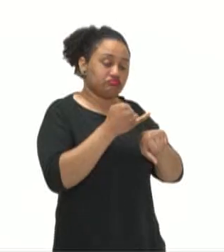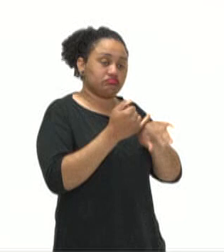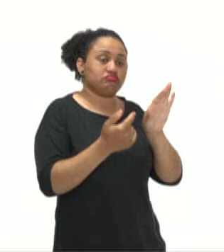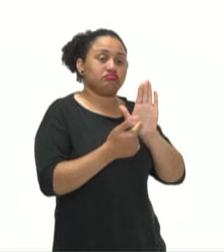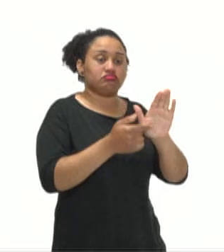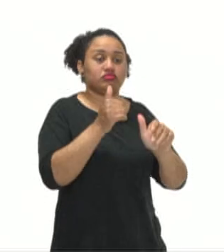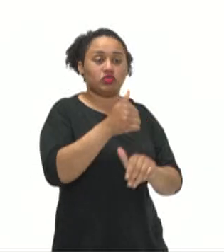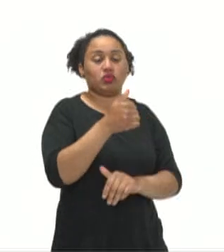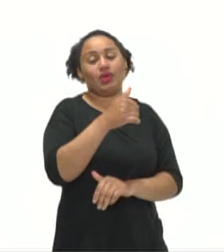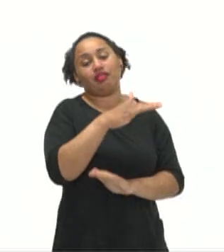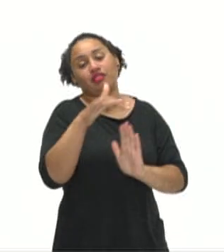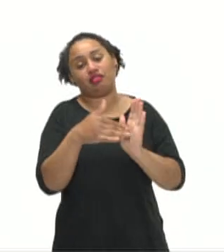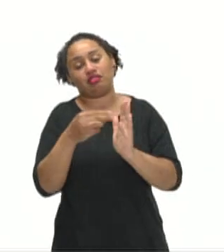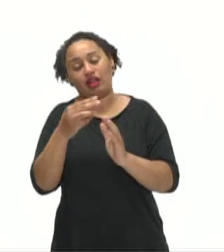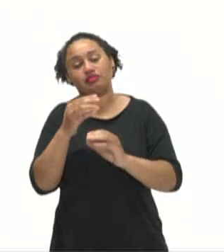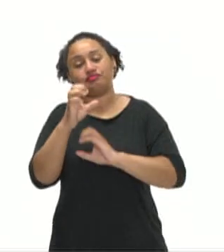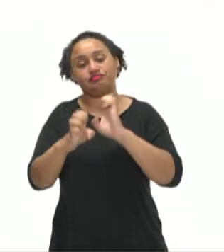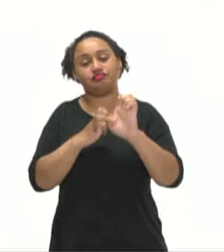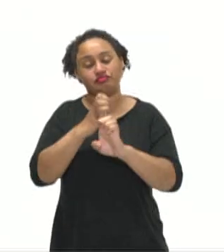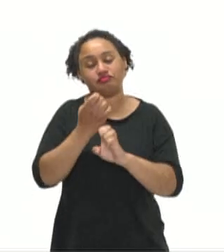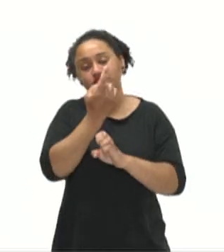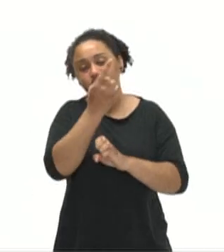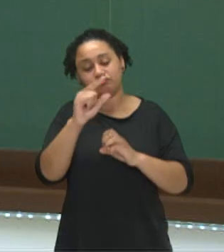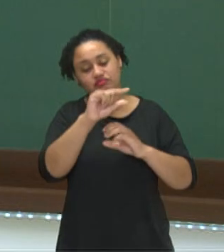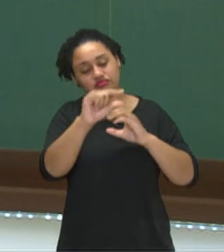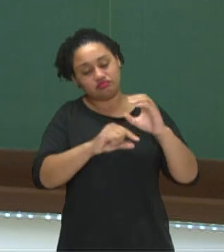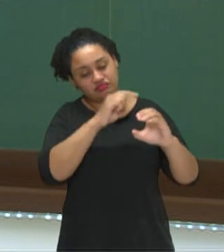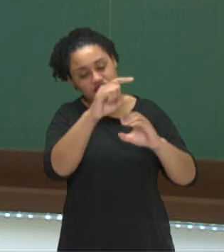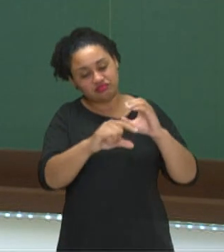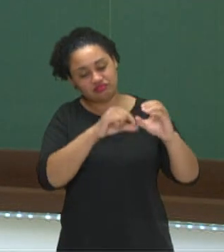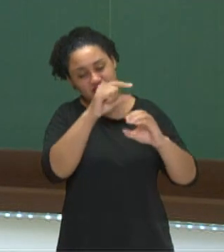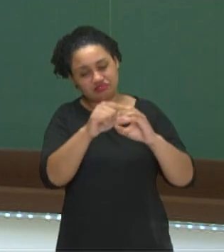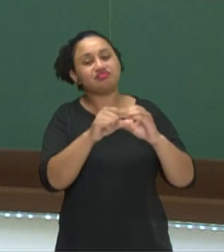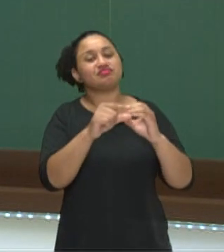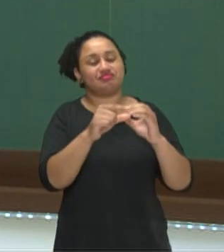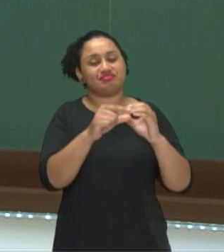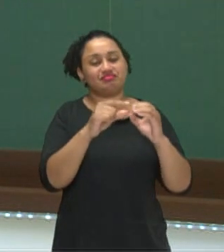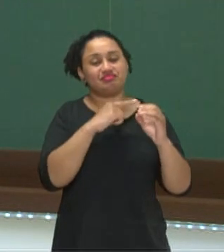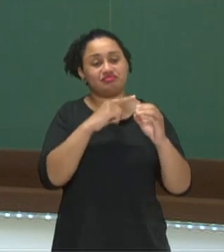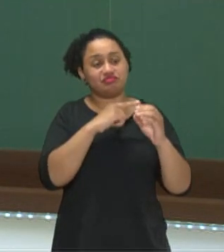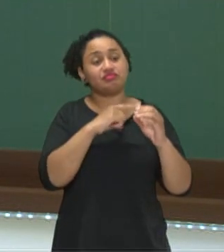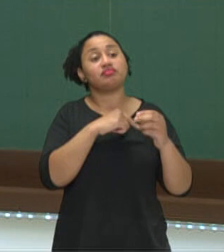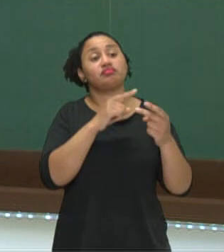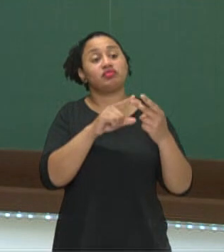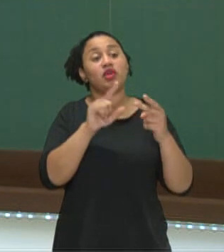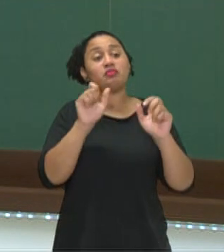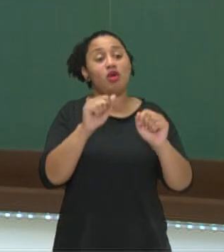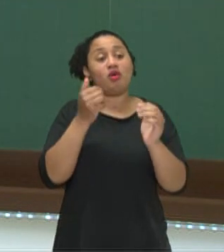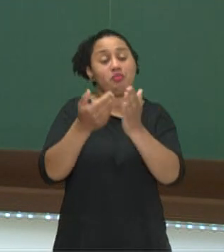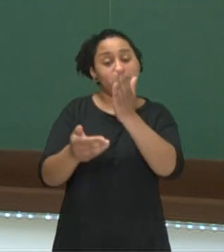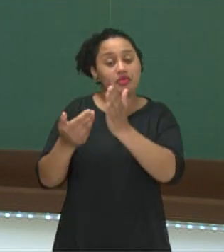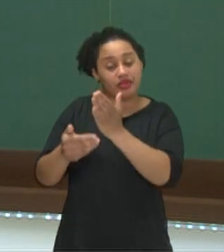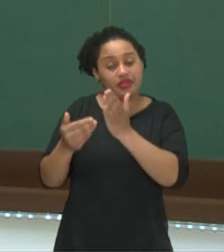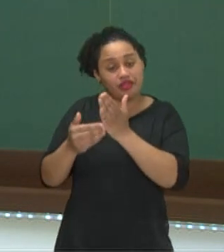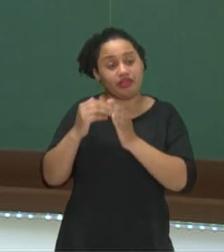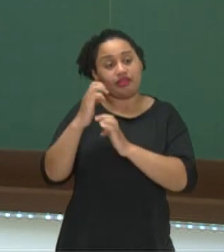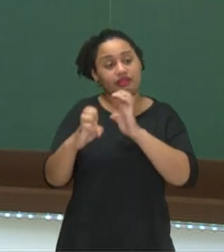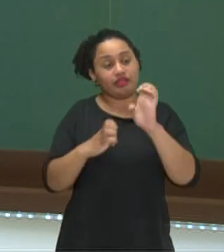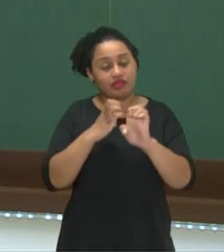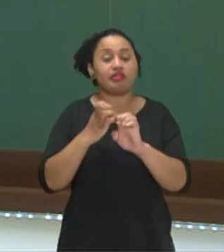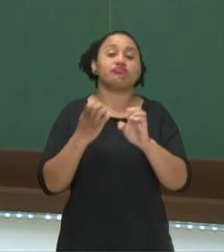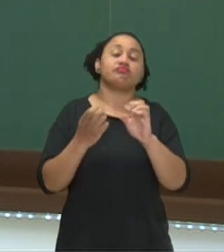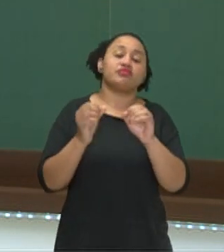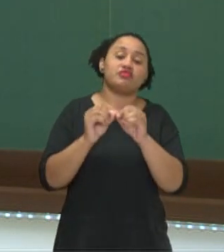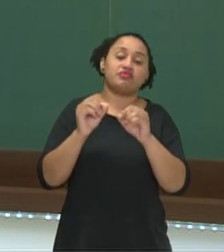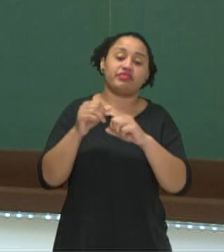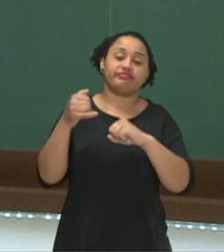de 1 a 3 elétrons na camada de valência, que é a última camada lá da distribuição, e tendência de perder elétrons e formar